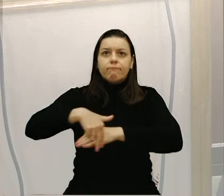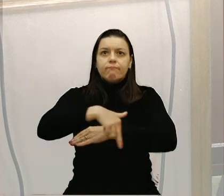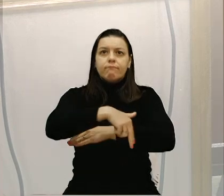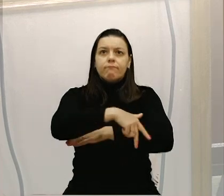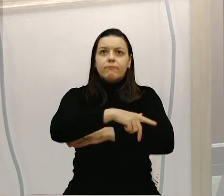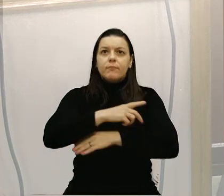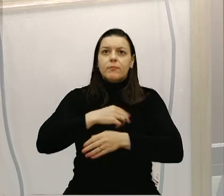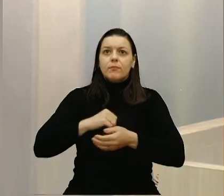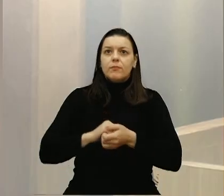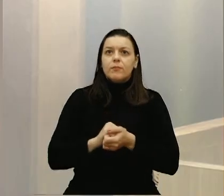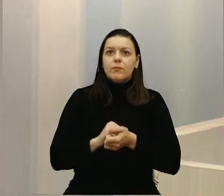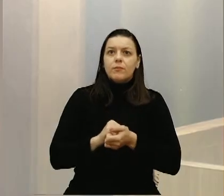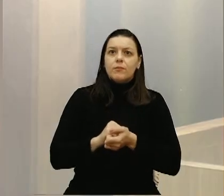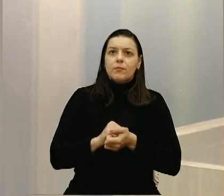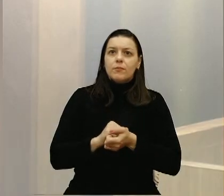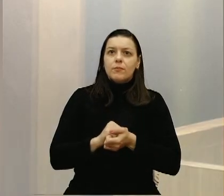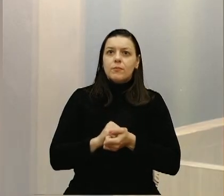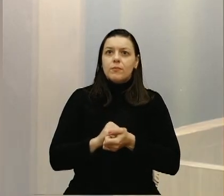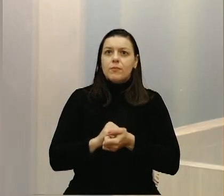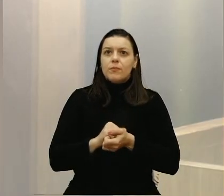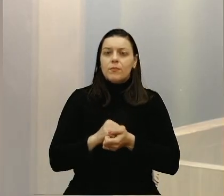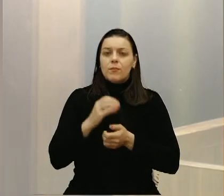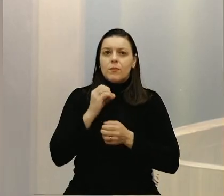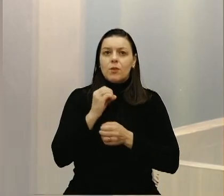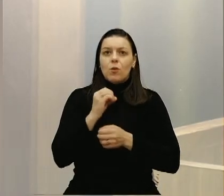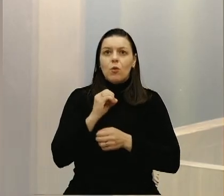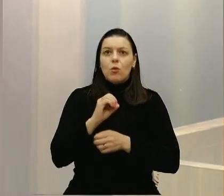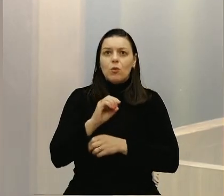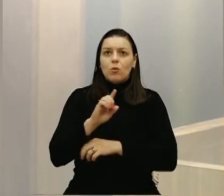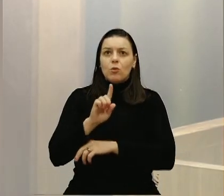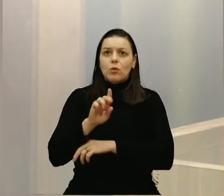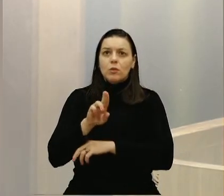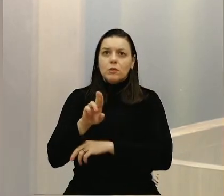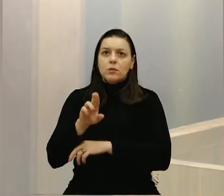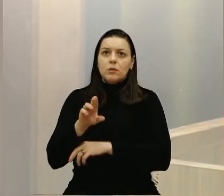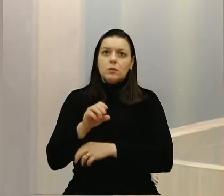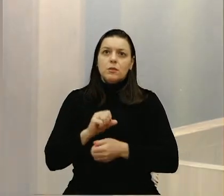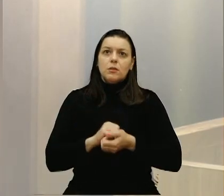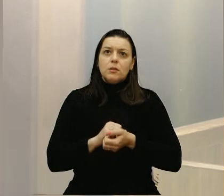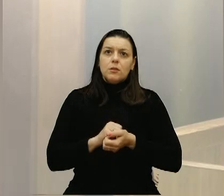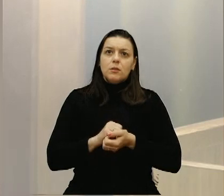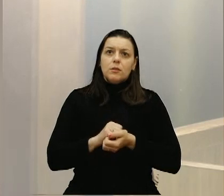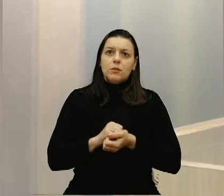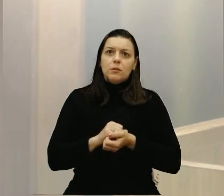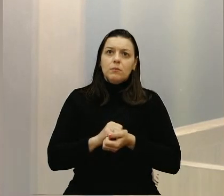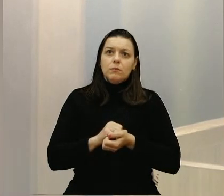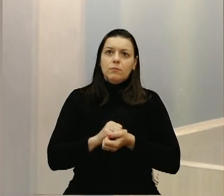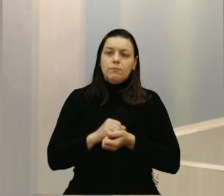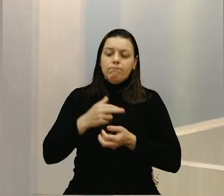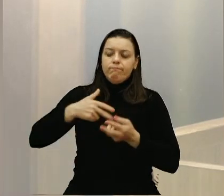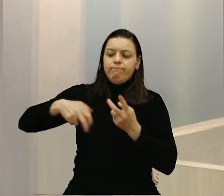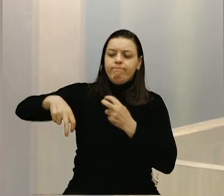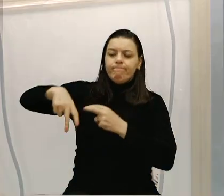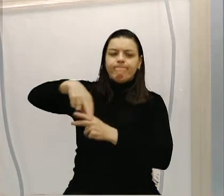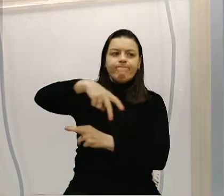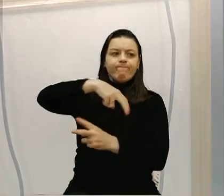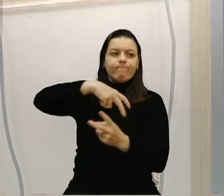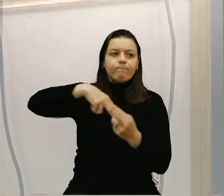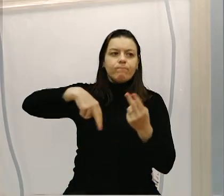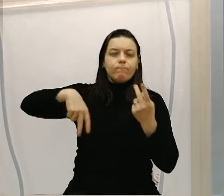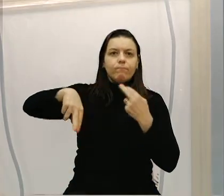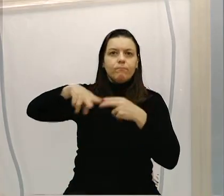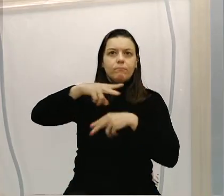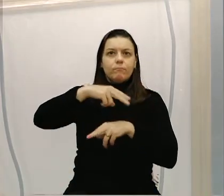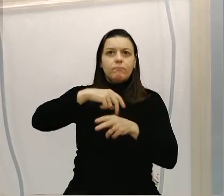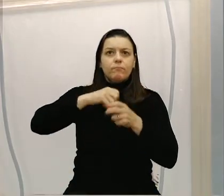corre, gira que Ogum mandou. Um carro aqui é dono da gira. Oi, Corre,